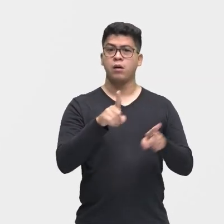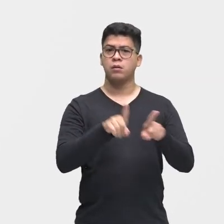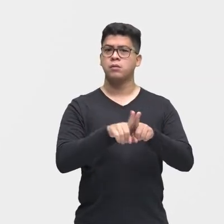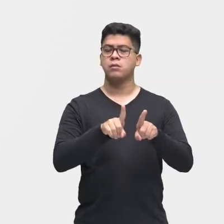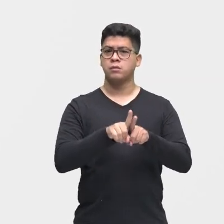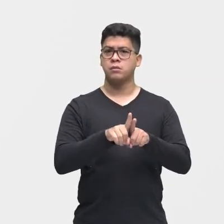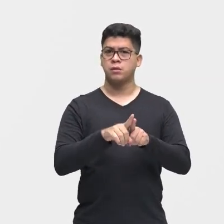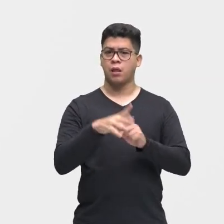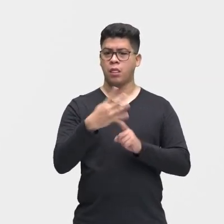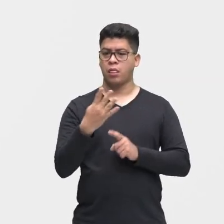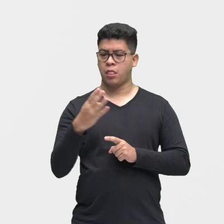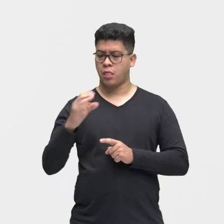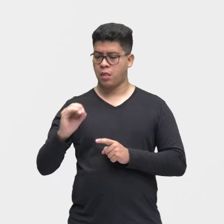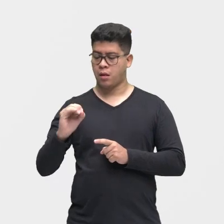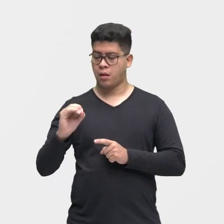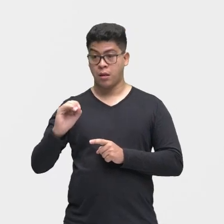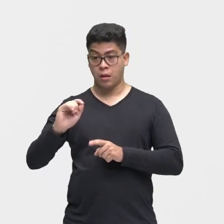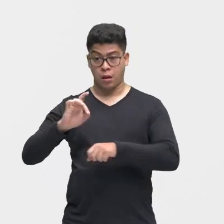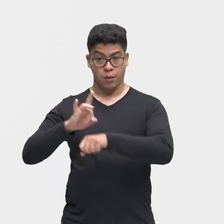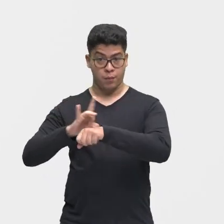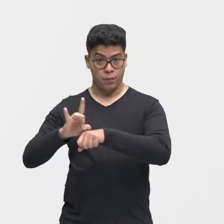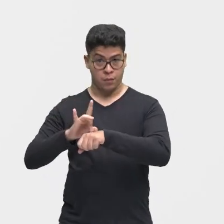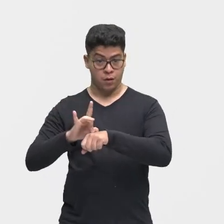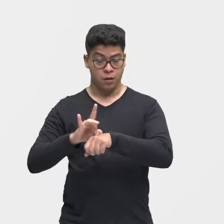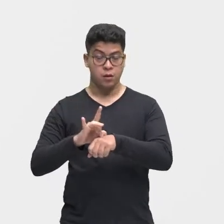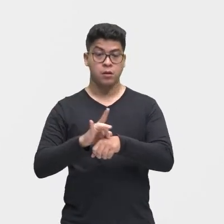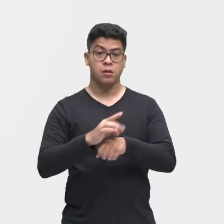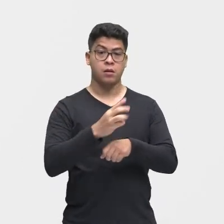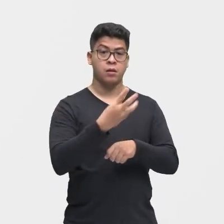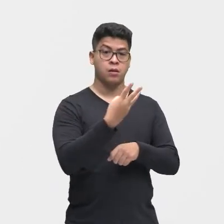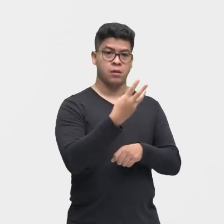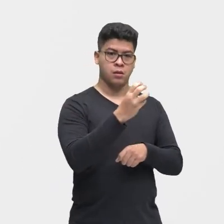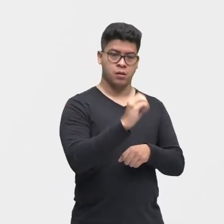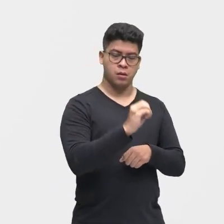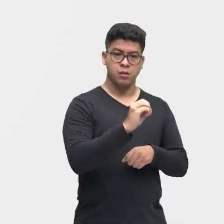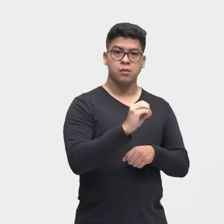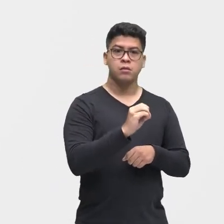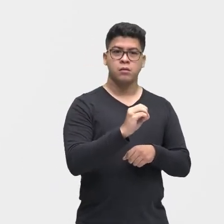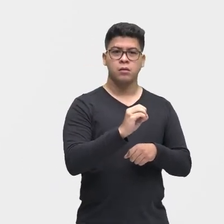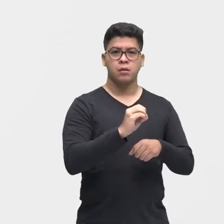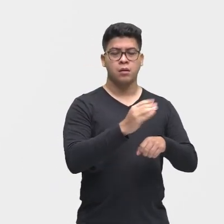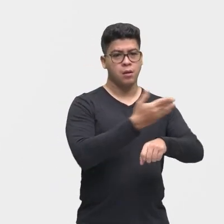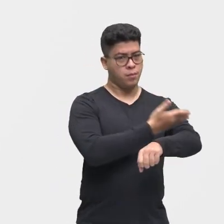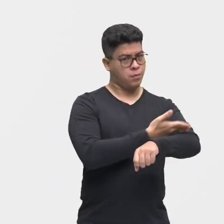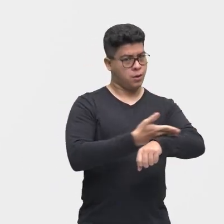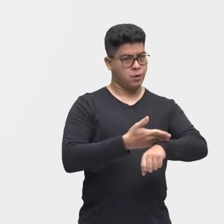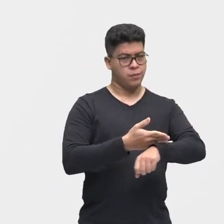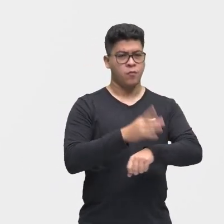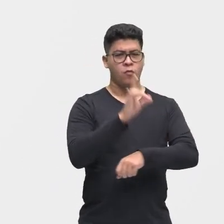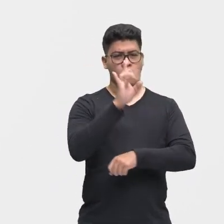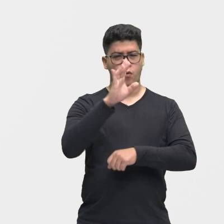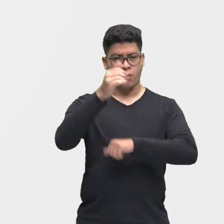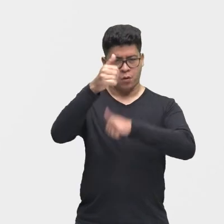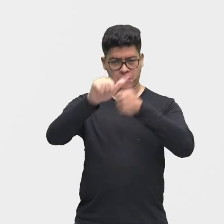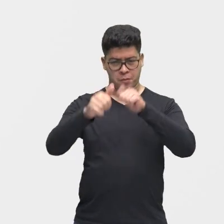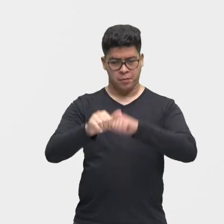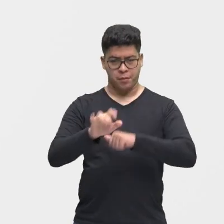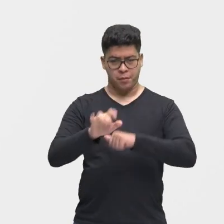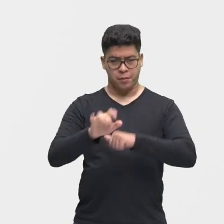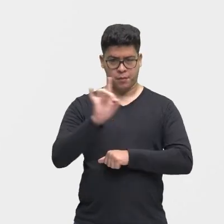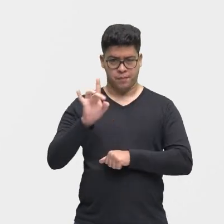bom e aí a gente tem que ver qual é a correta pode voltar por favor vamos lá vamos analisar cada uma